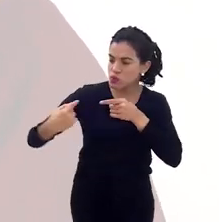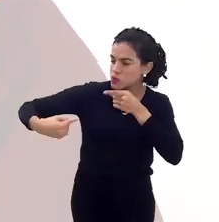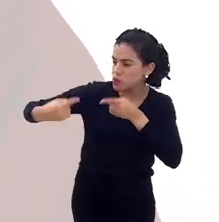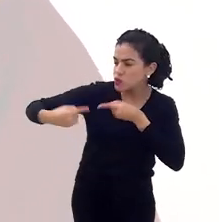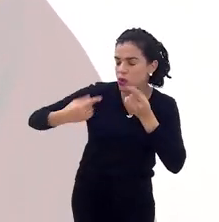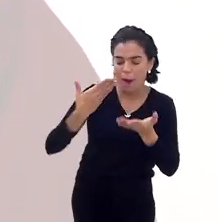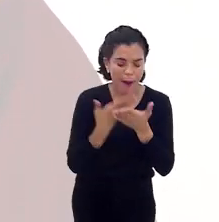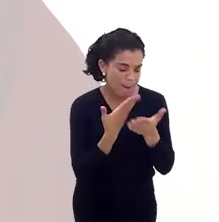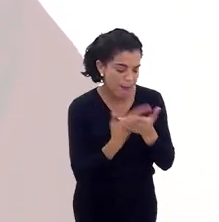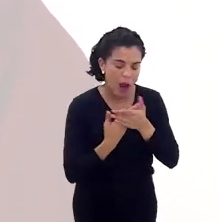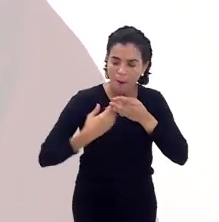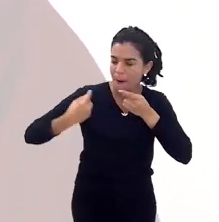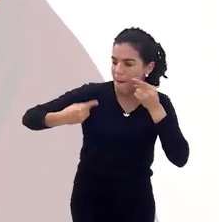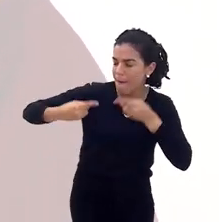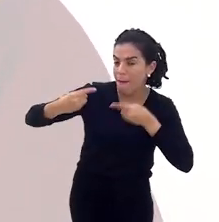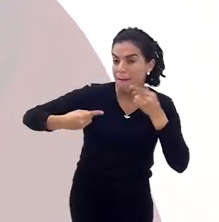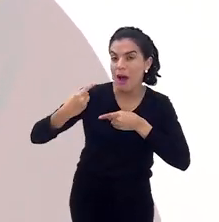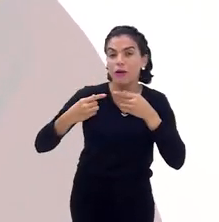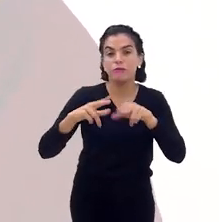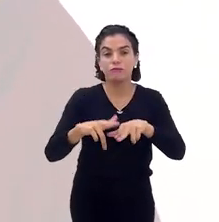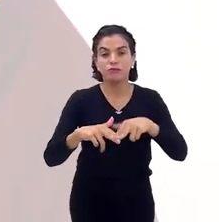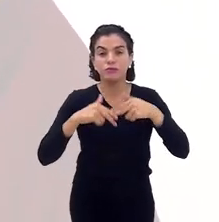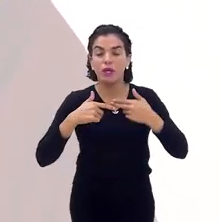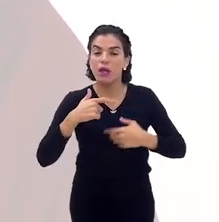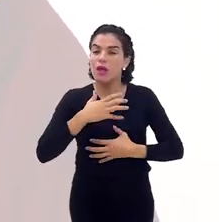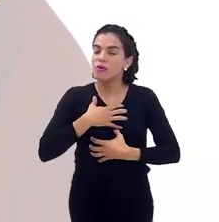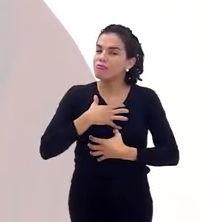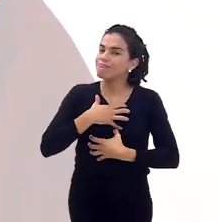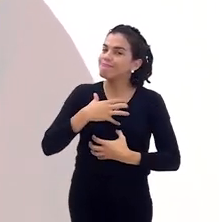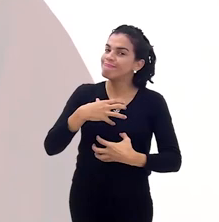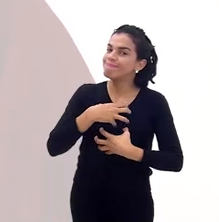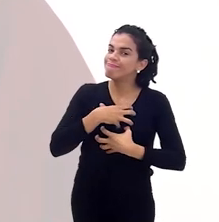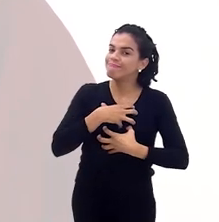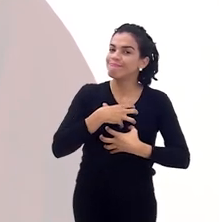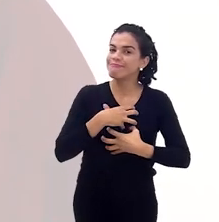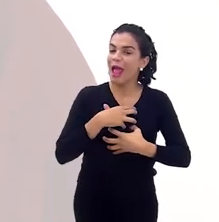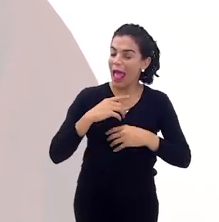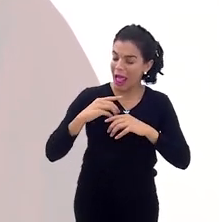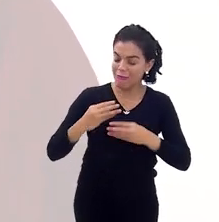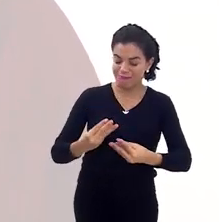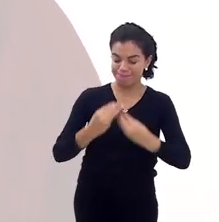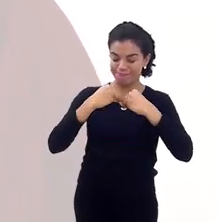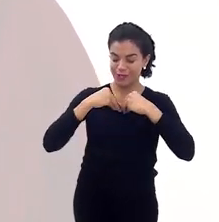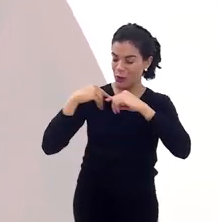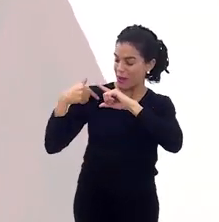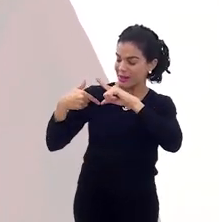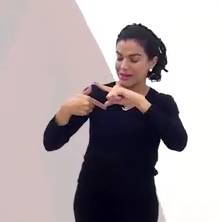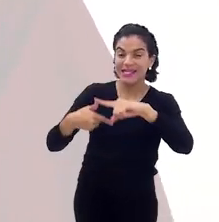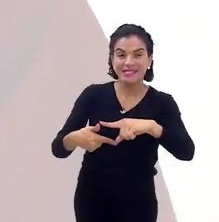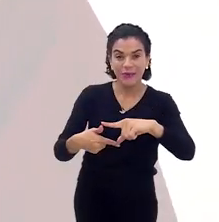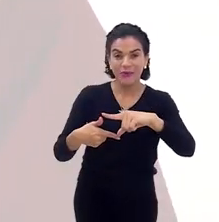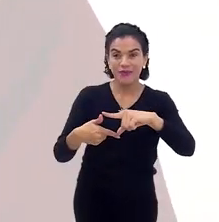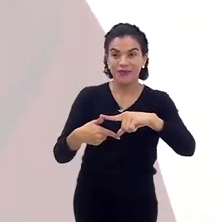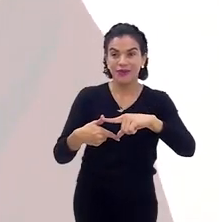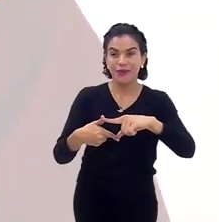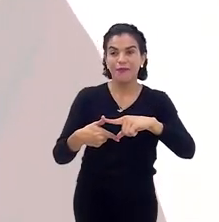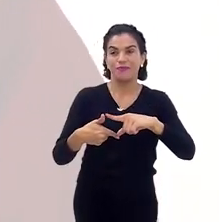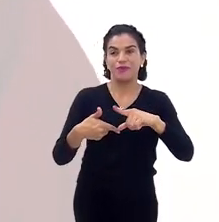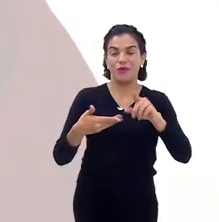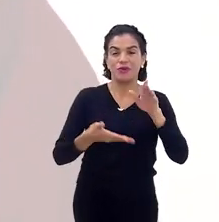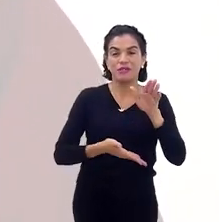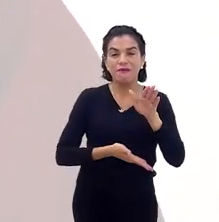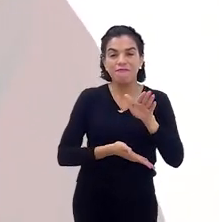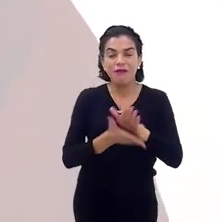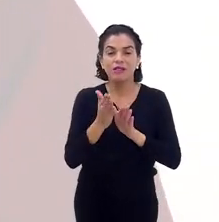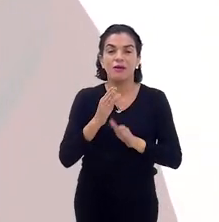estudando, discutindo. Então, por isso que deixou essa tradição tão assim. Quando você vai para